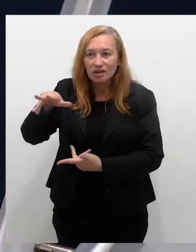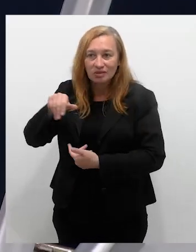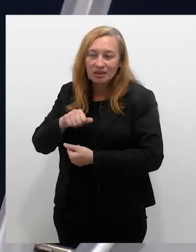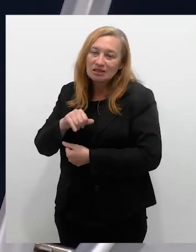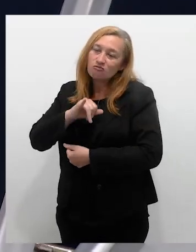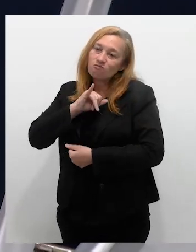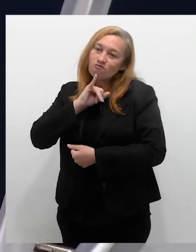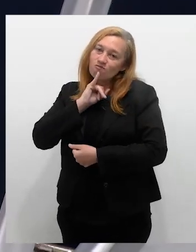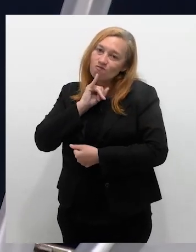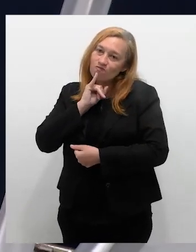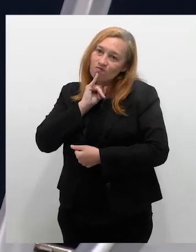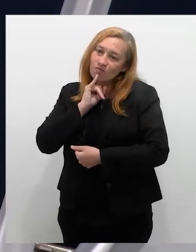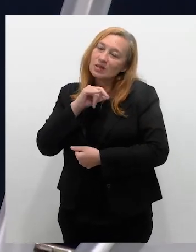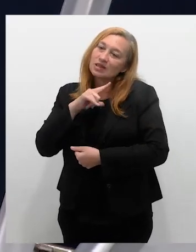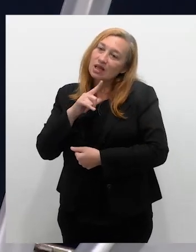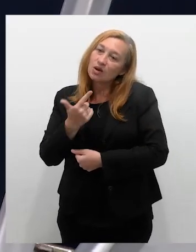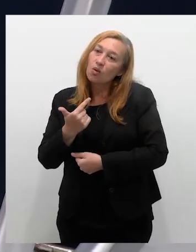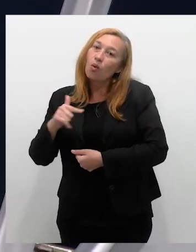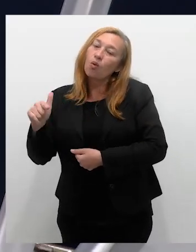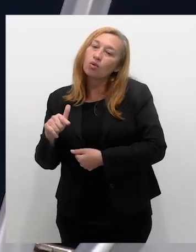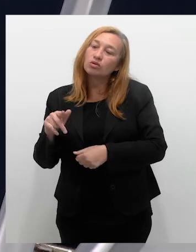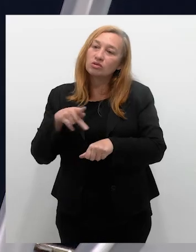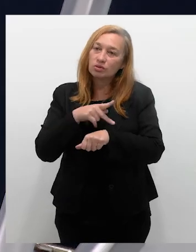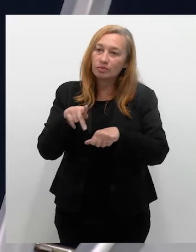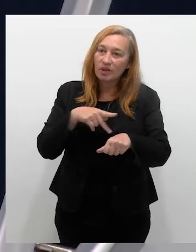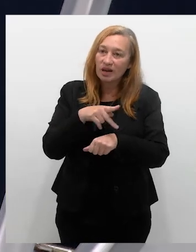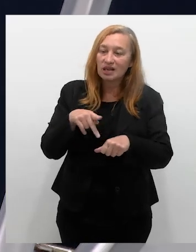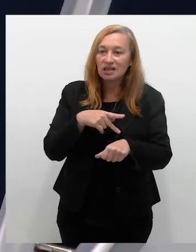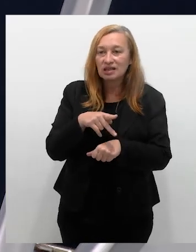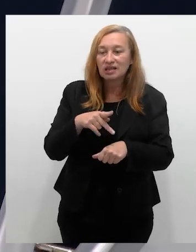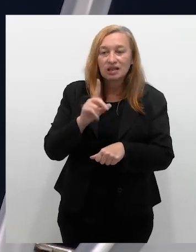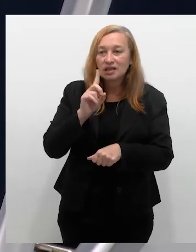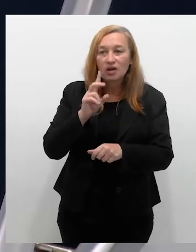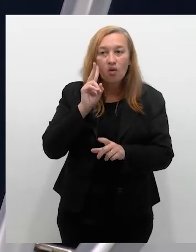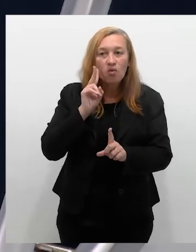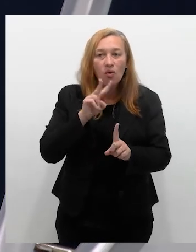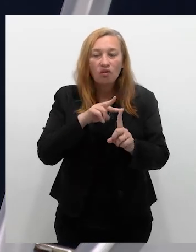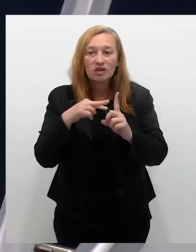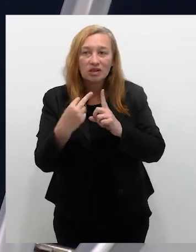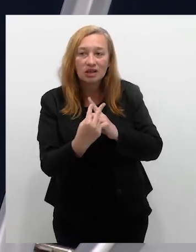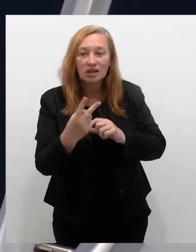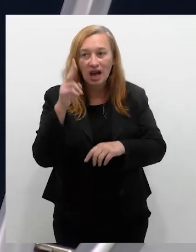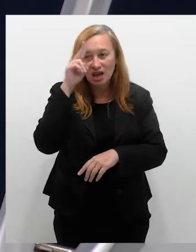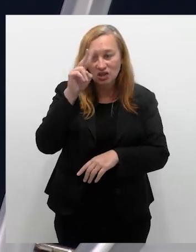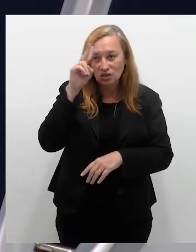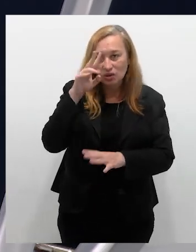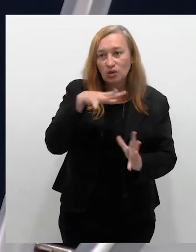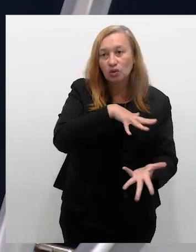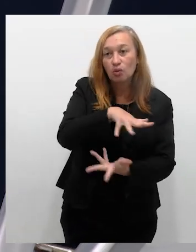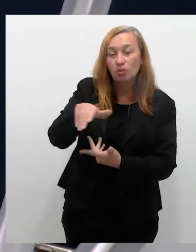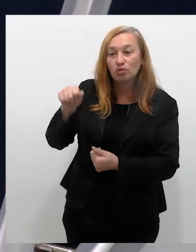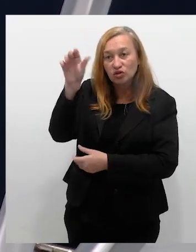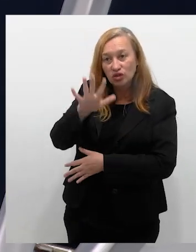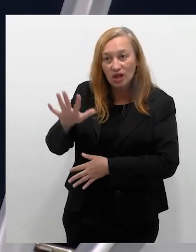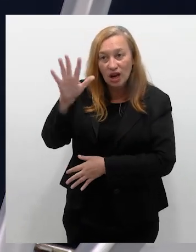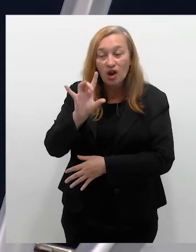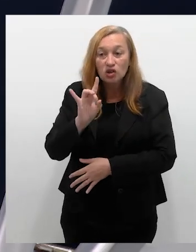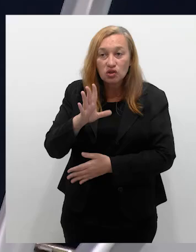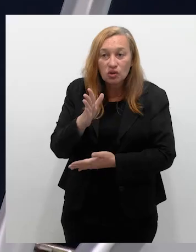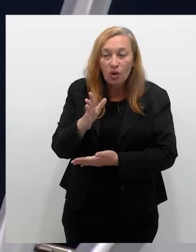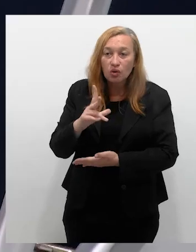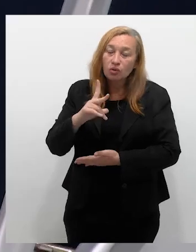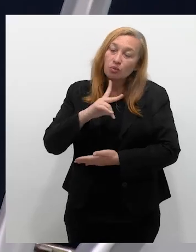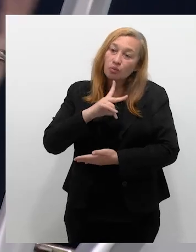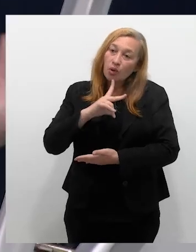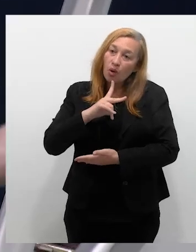mundial. Infelizmente, tem outros países que acabam não olhando a história do mundo como um todo,